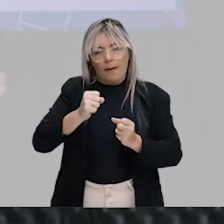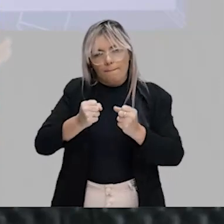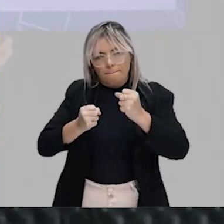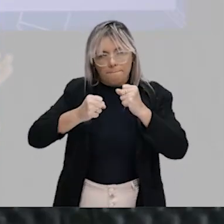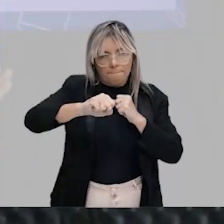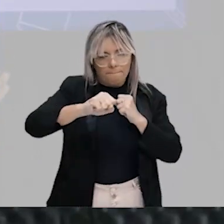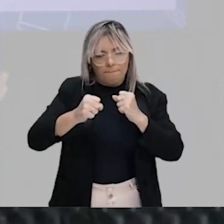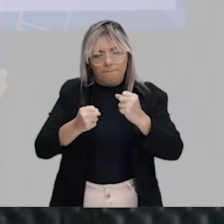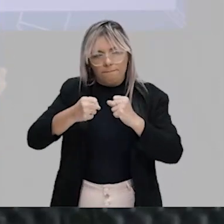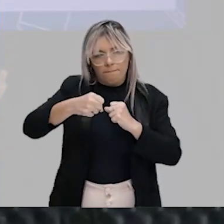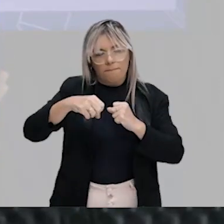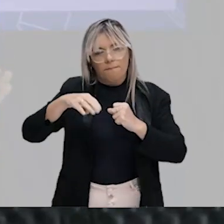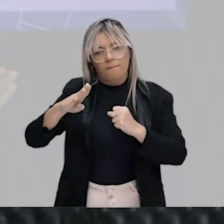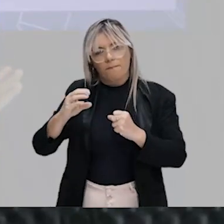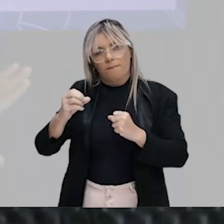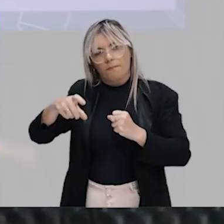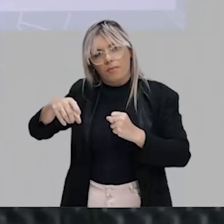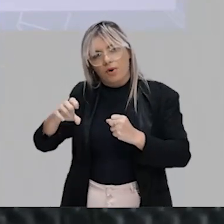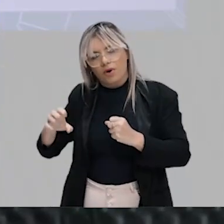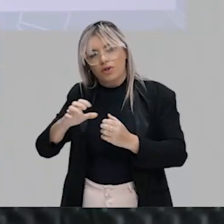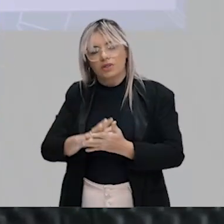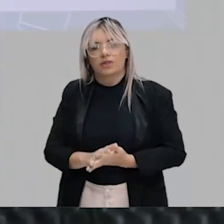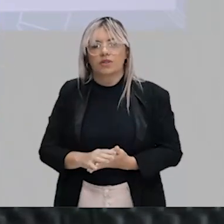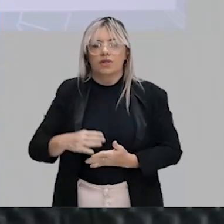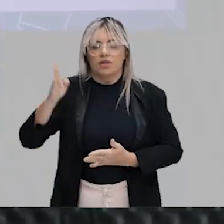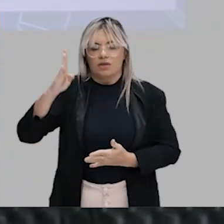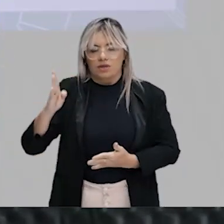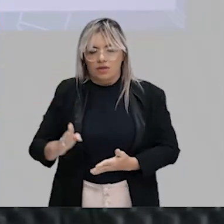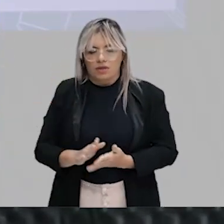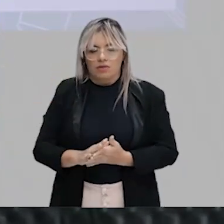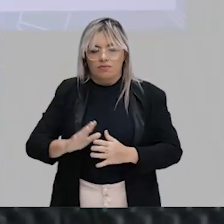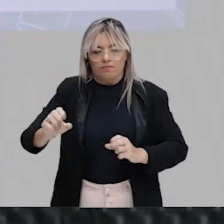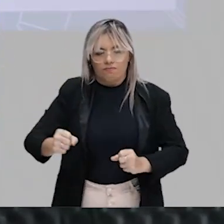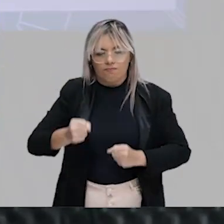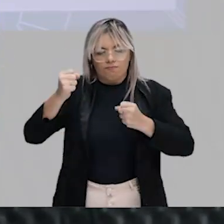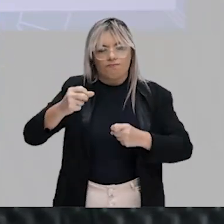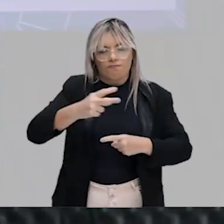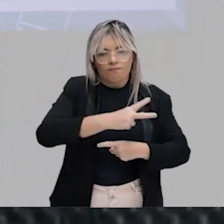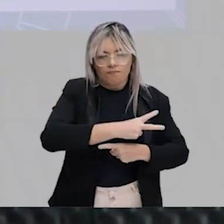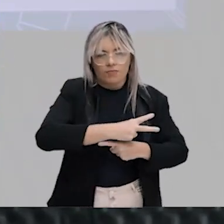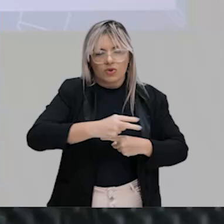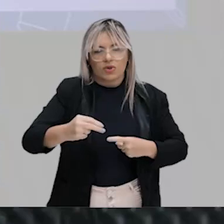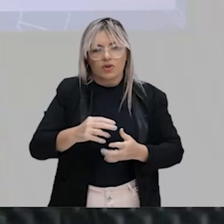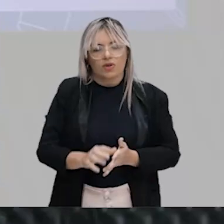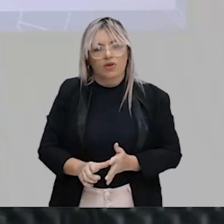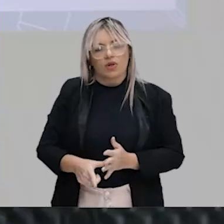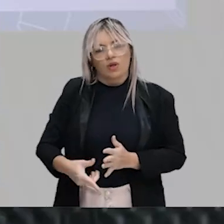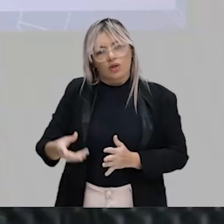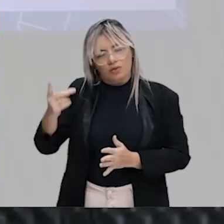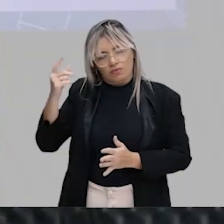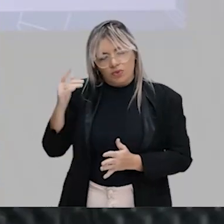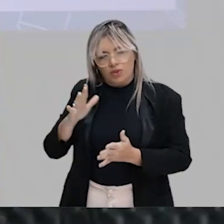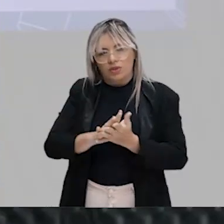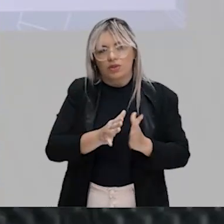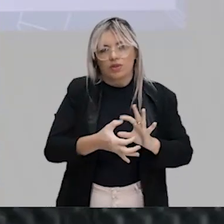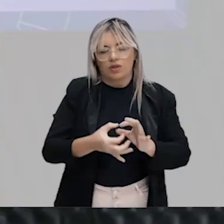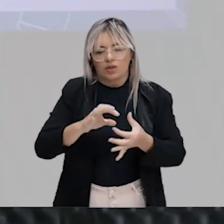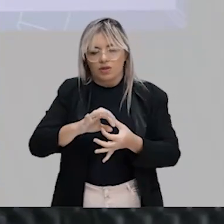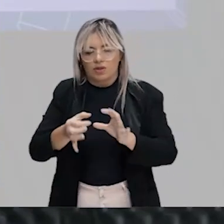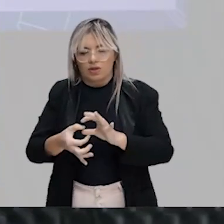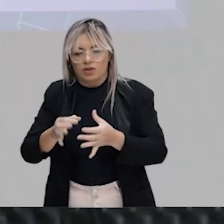nosso boxe brasileiro, por exemplo. Nós tivemos aí o campeão na última Olimpíada do boxe aqui brasileiro, mas que